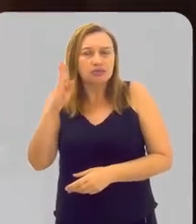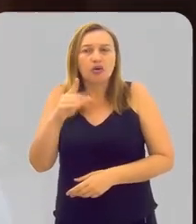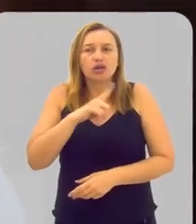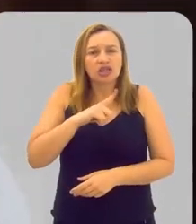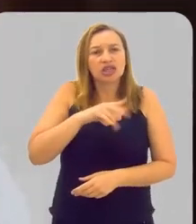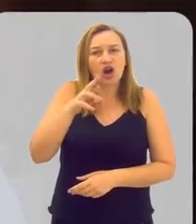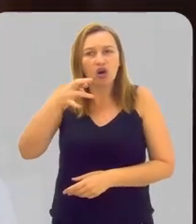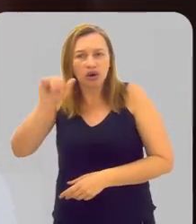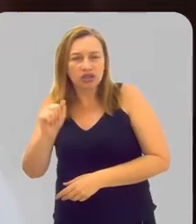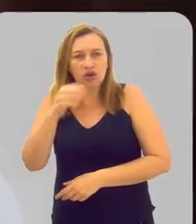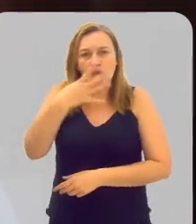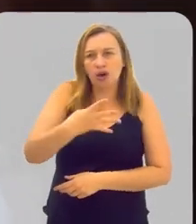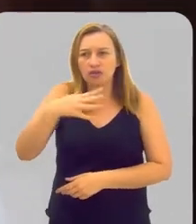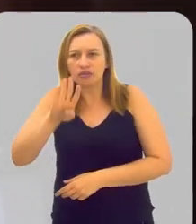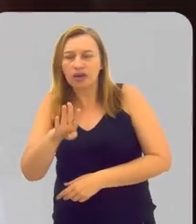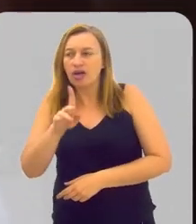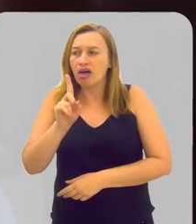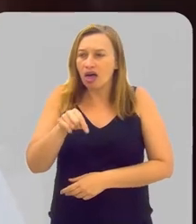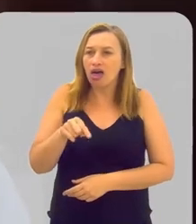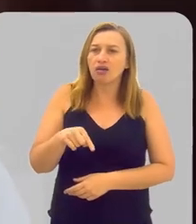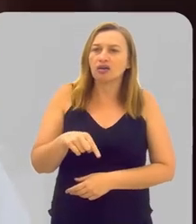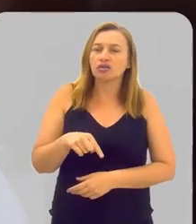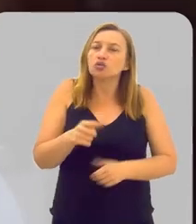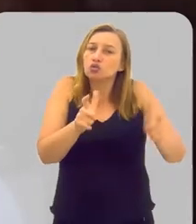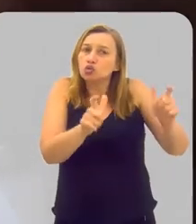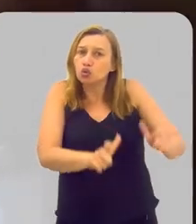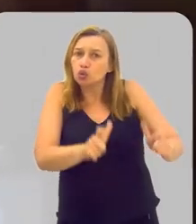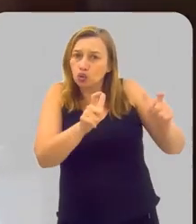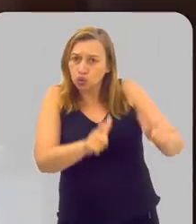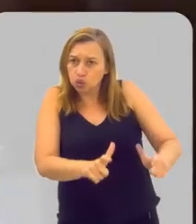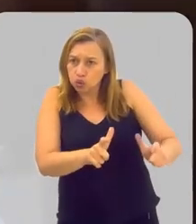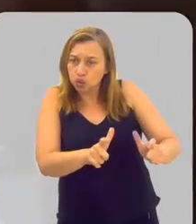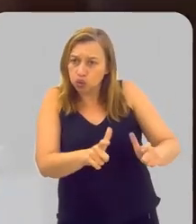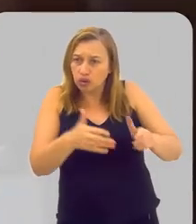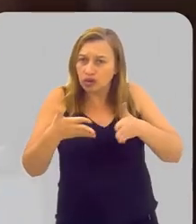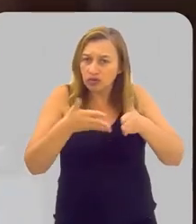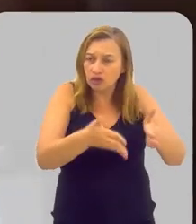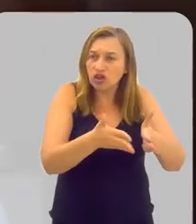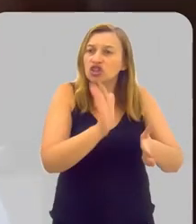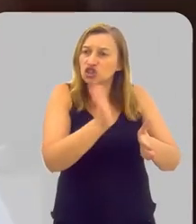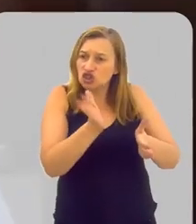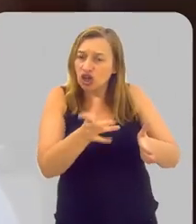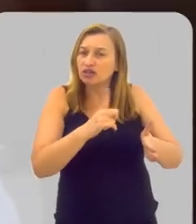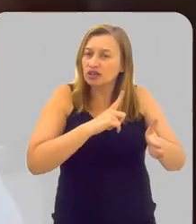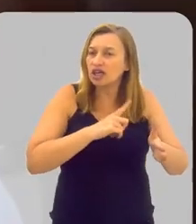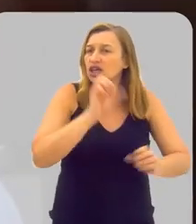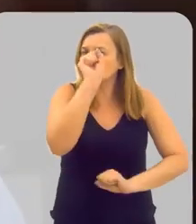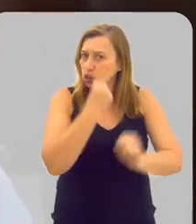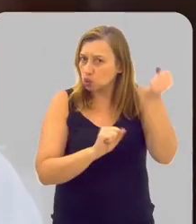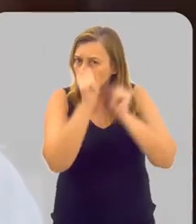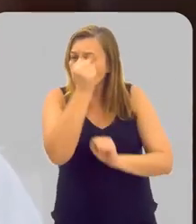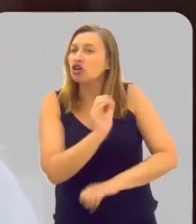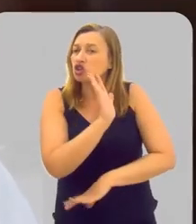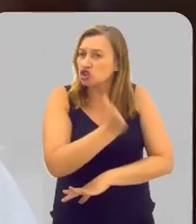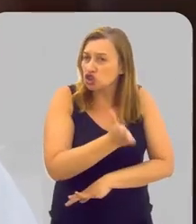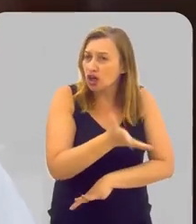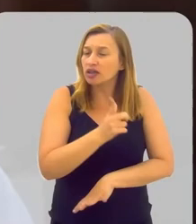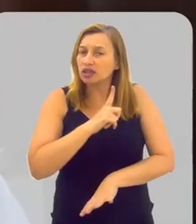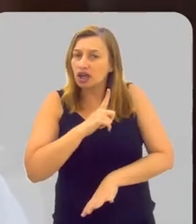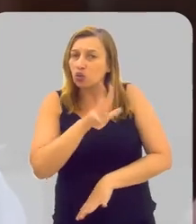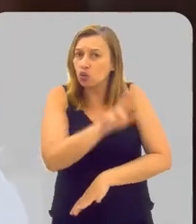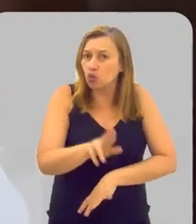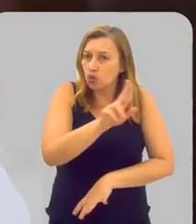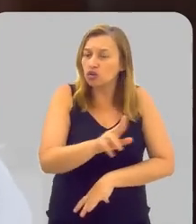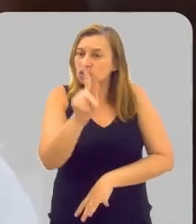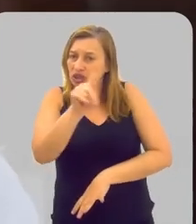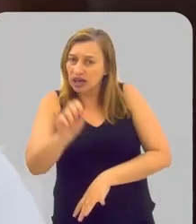gente já vem colocando com relação a essa Rota 4P é que no local em que ela está se direcionando já existe um distrito industrial,